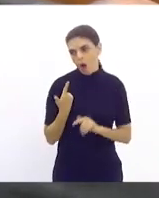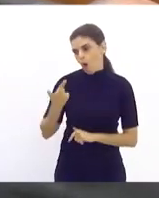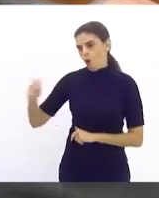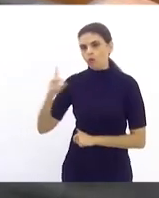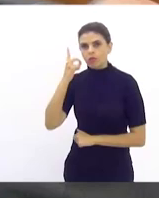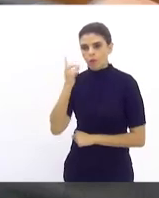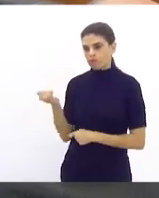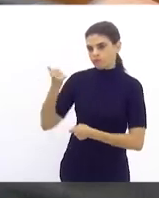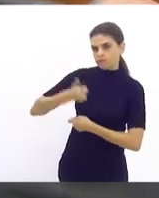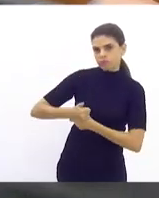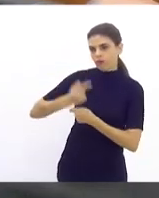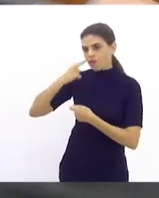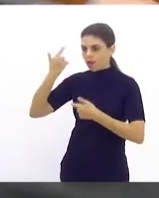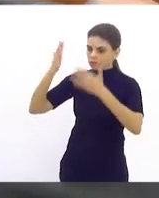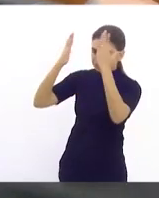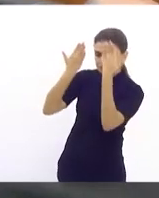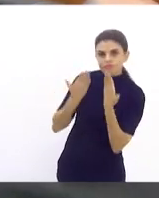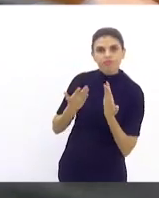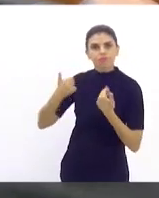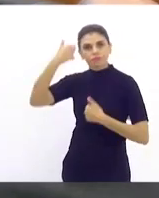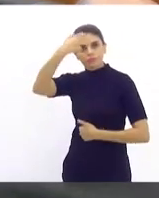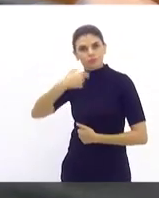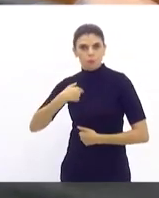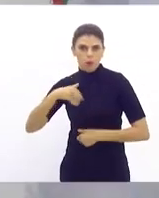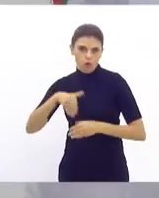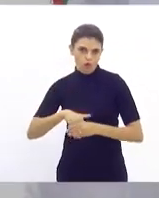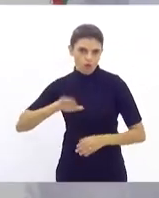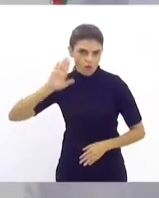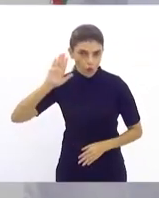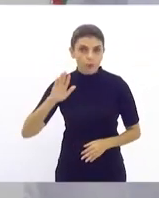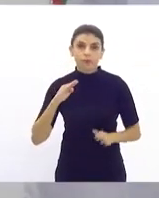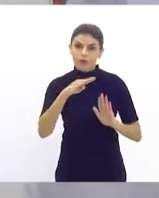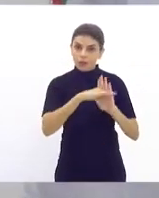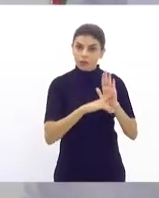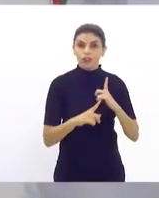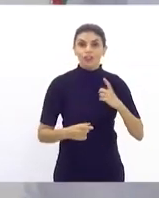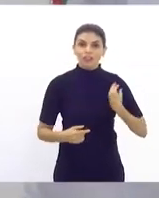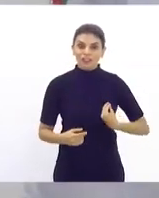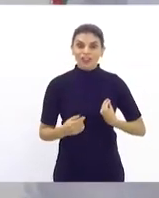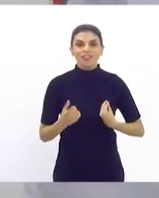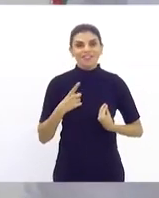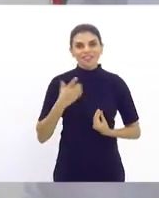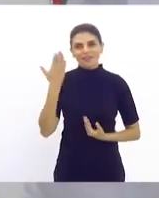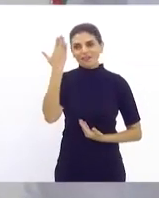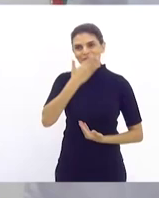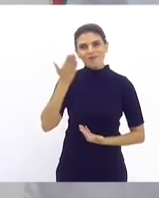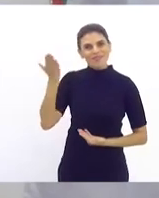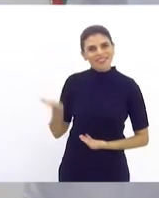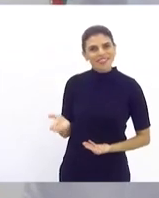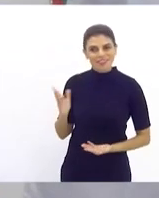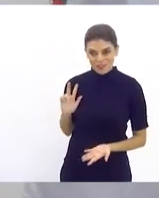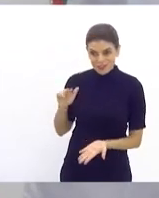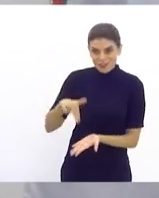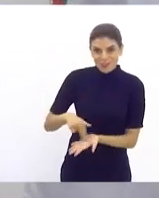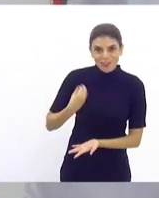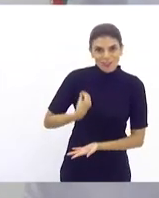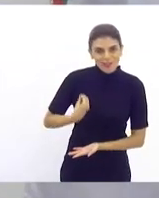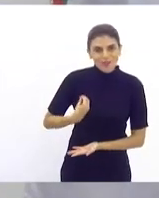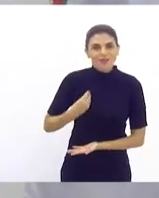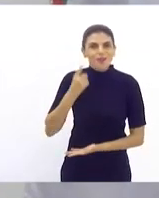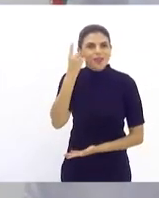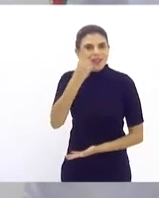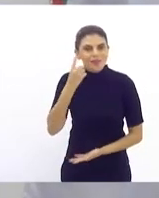que eu não revise o meu próprio voto. Então, seguindo a ordem do dia, já registro a presença do deputado, meu amigo, meu irmão,